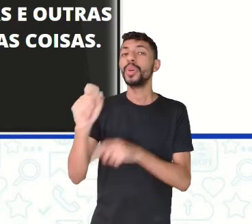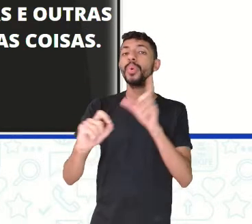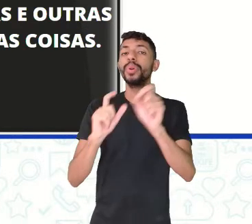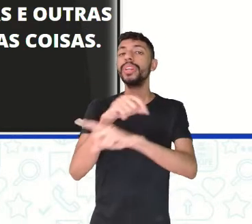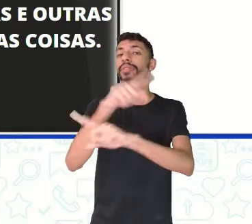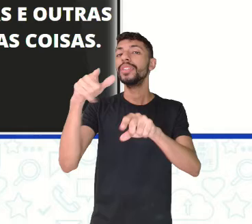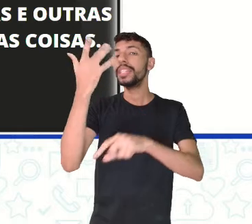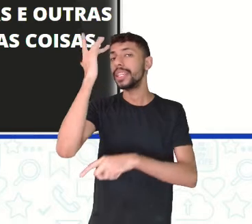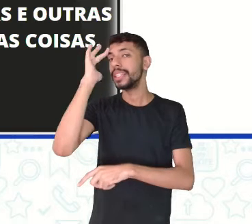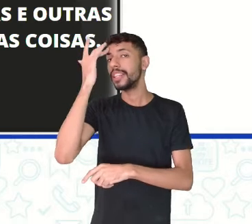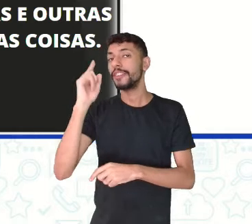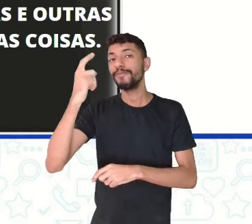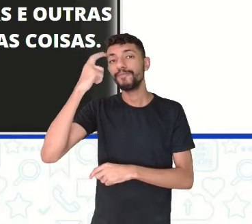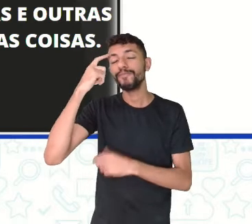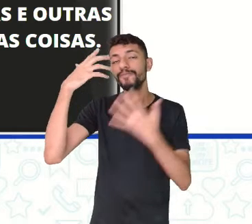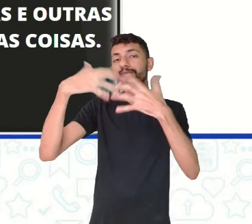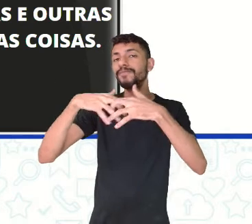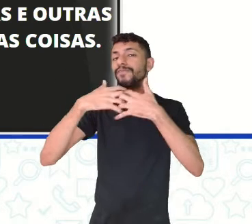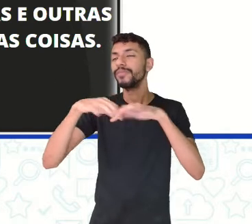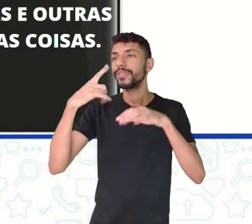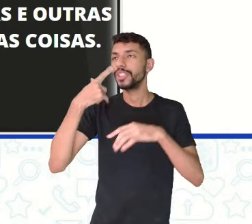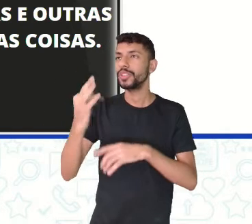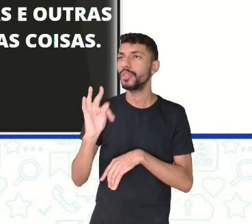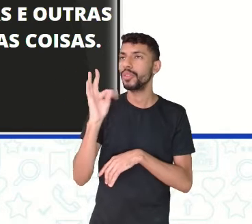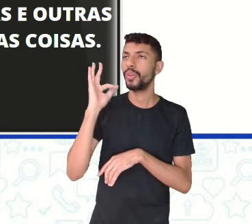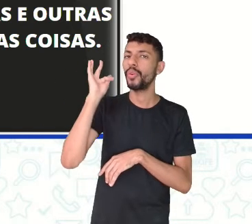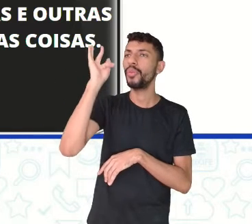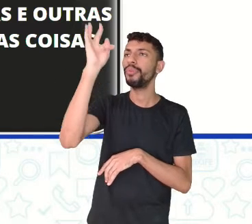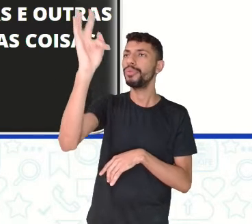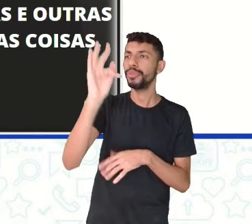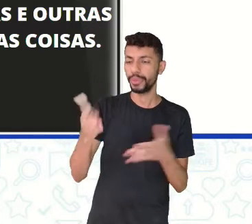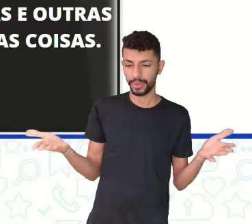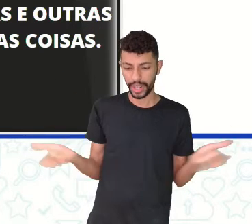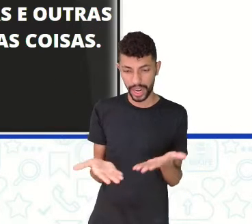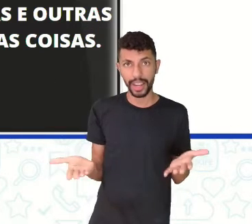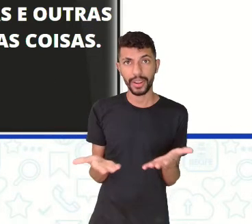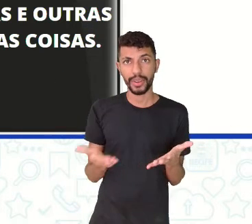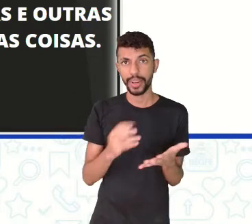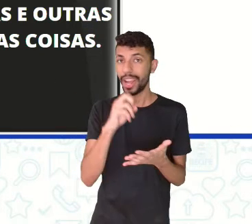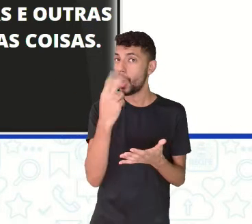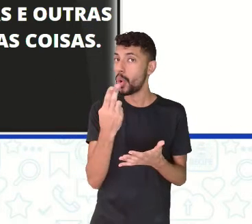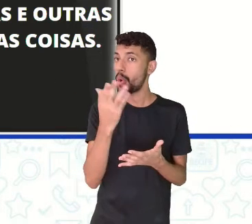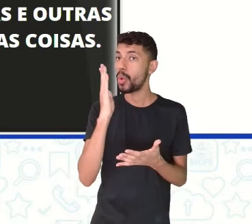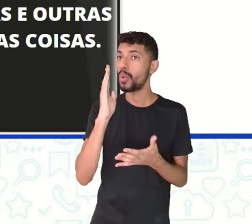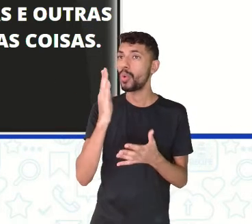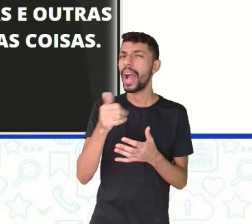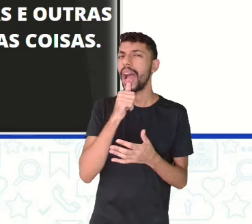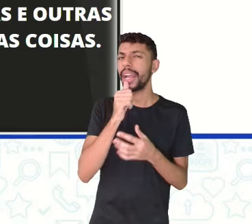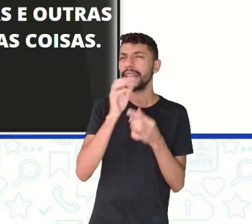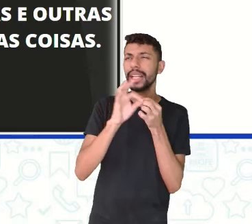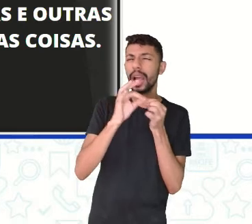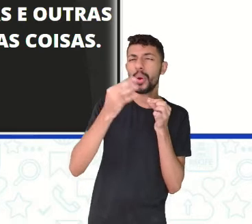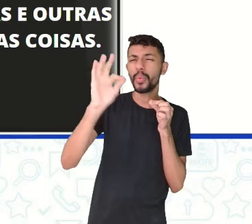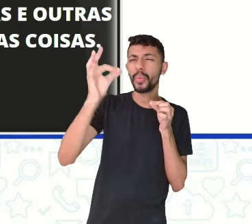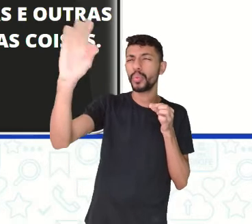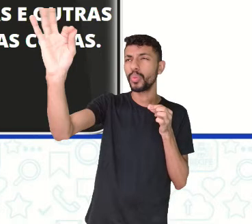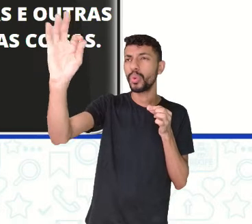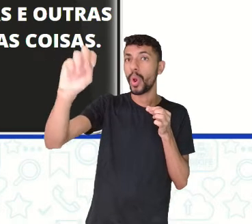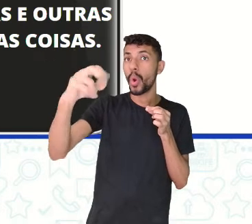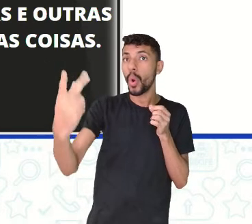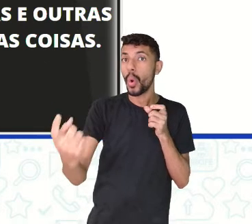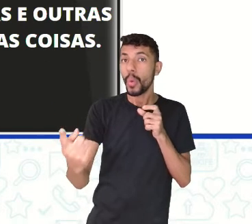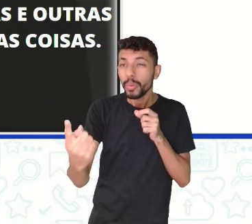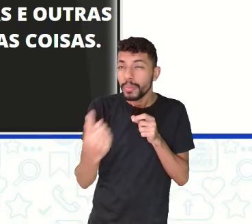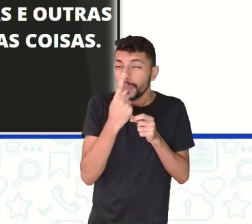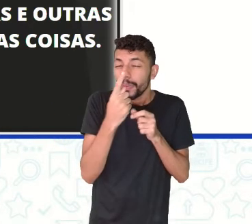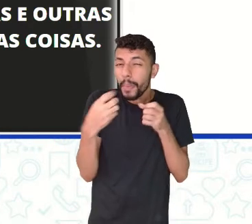respeito do futuro? O futuro, será que é agora? Ou está bem distante? Ou está próximo?